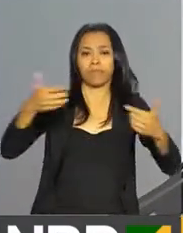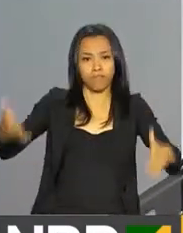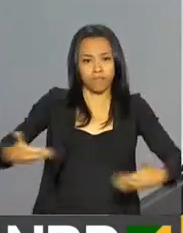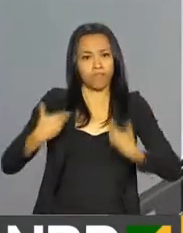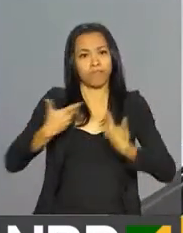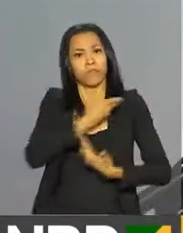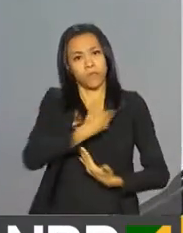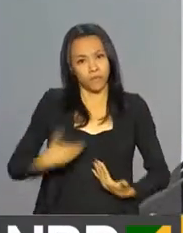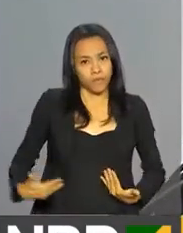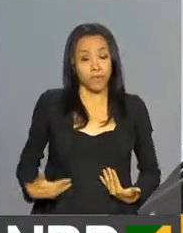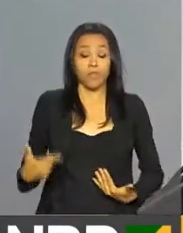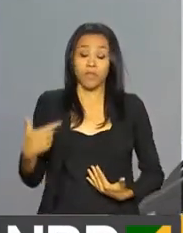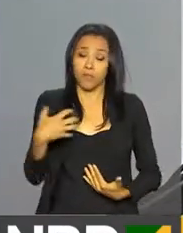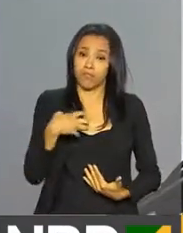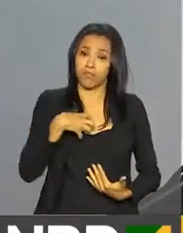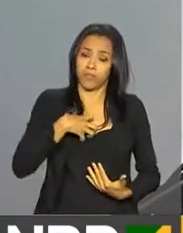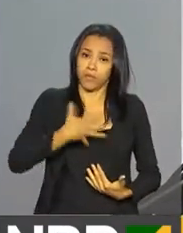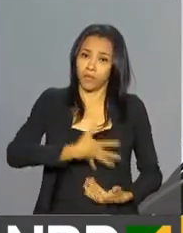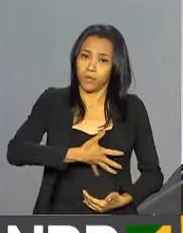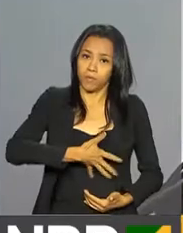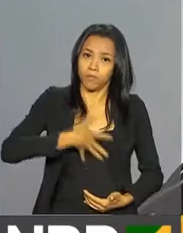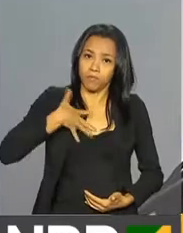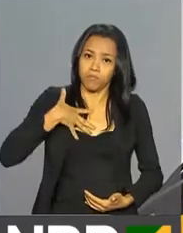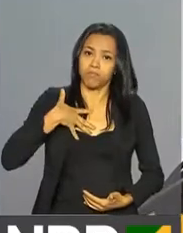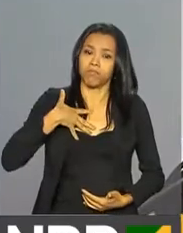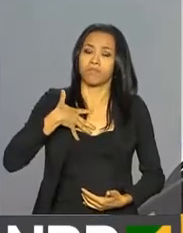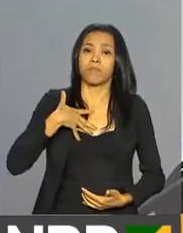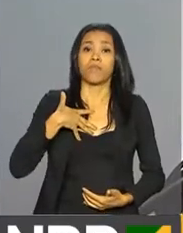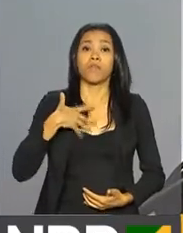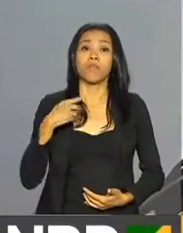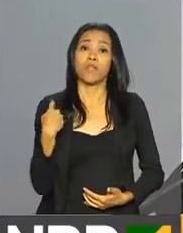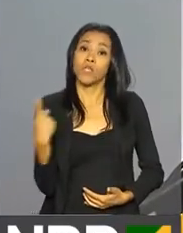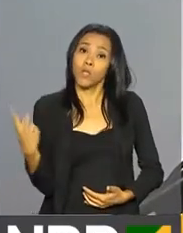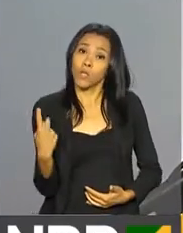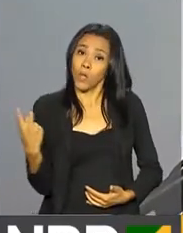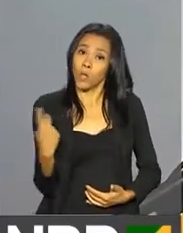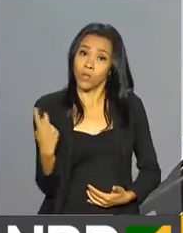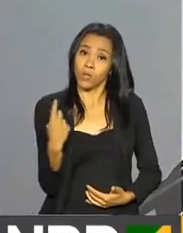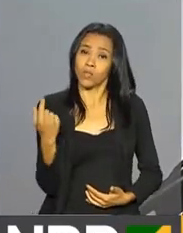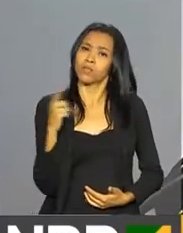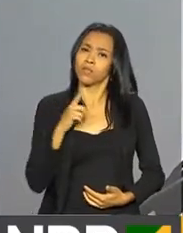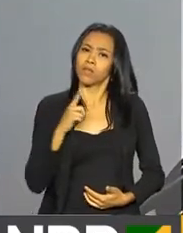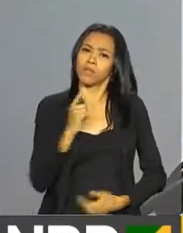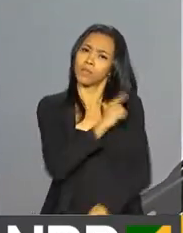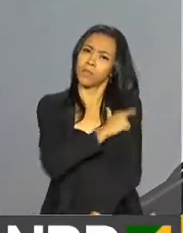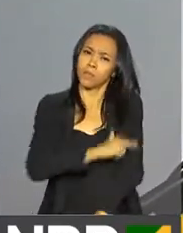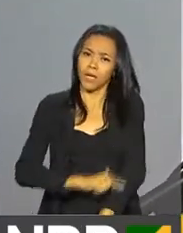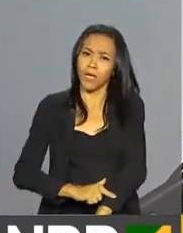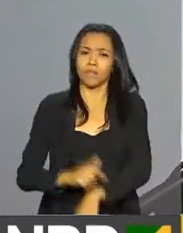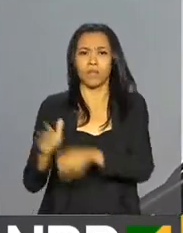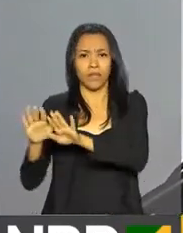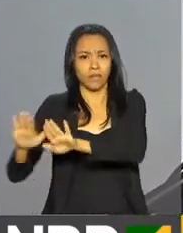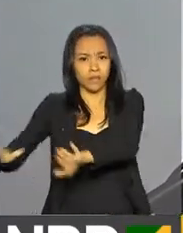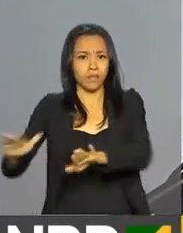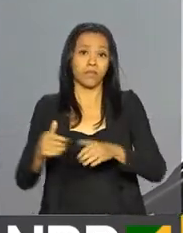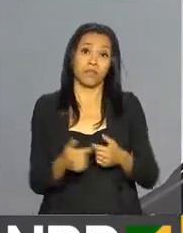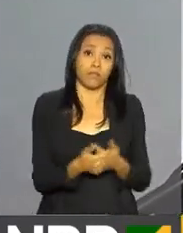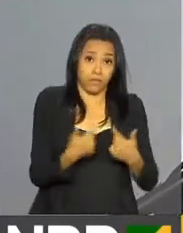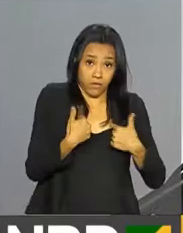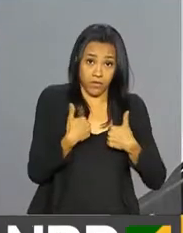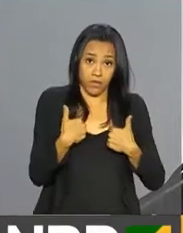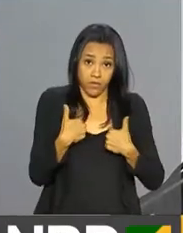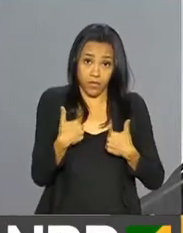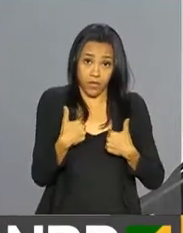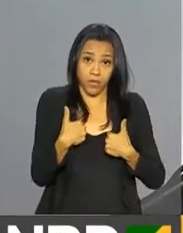me orgulho de ter mais ou menos meu estilo o pezão que nós temos um estilo educado o pezão é assim eu modestamente